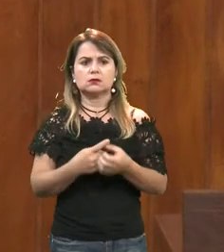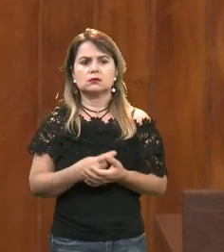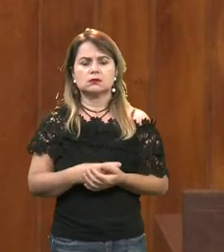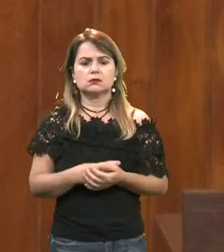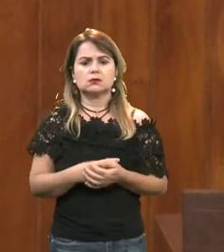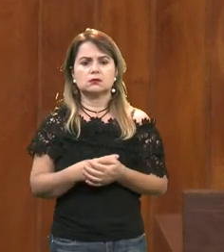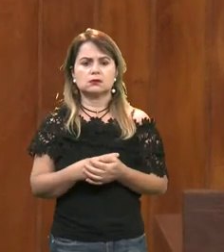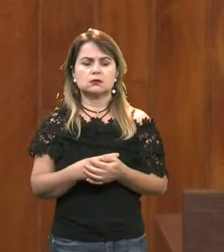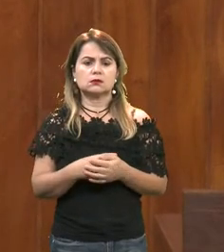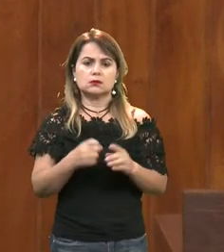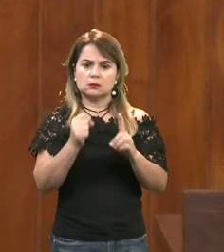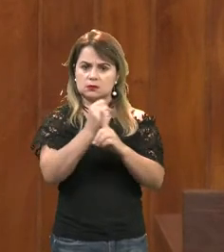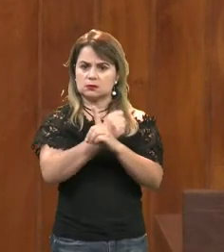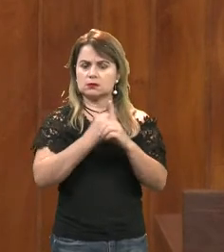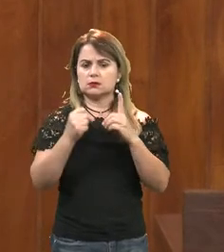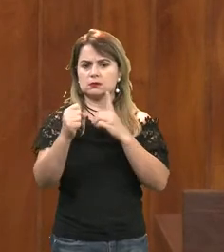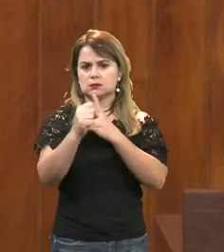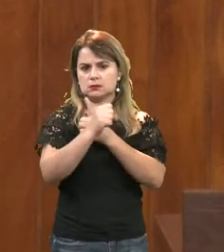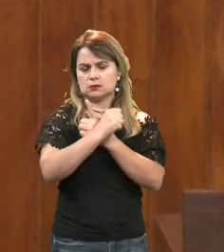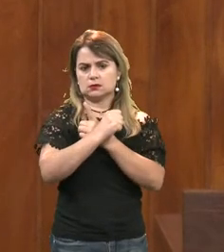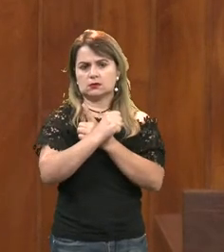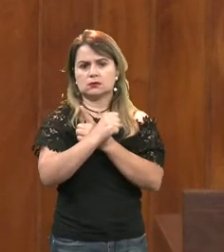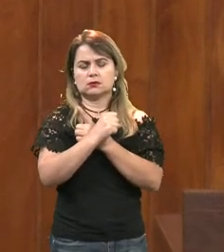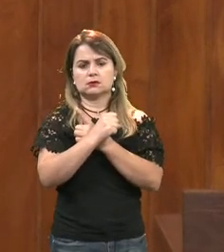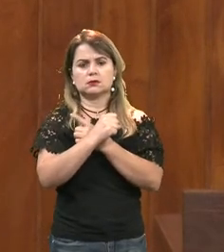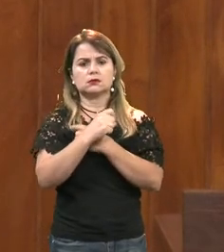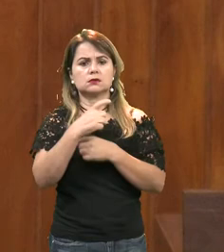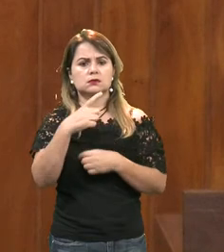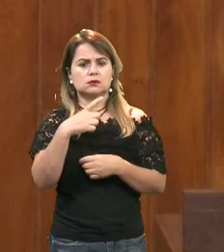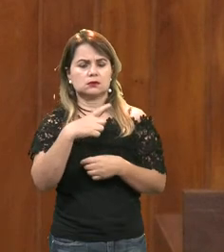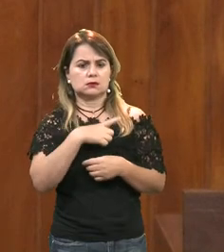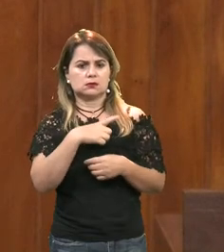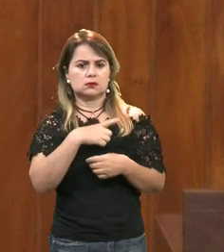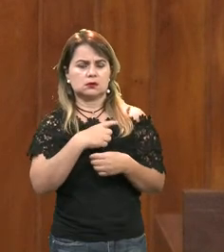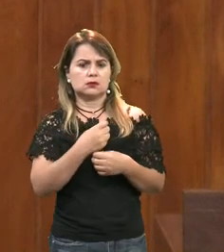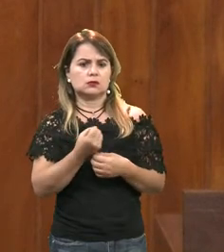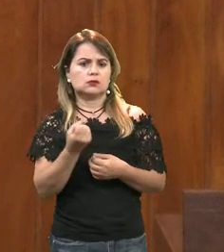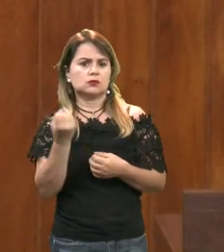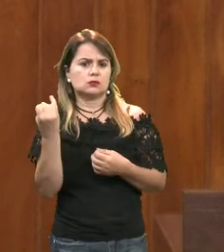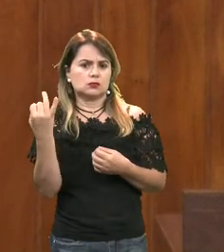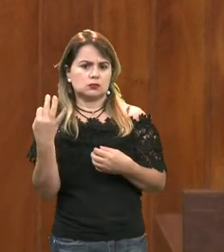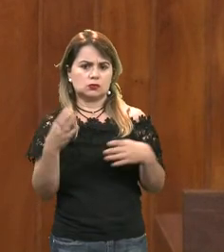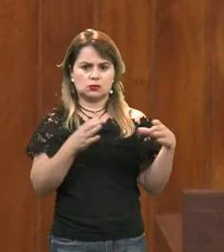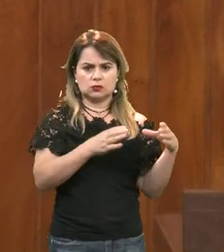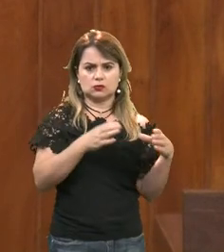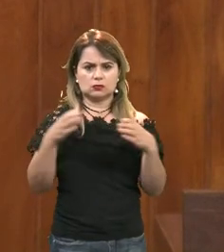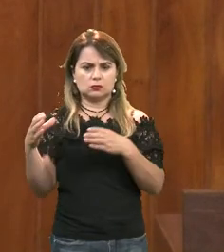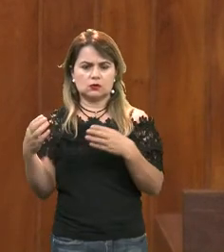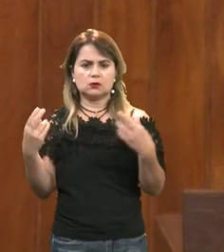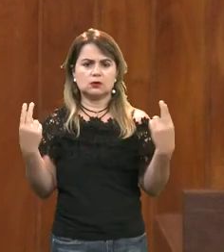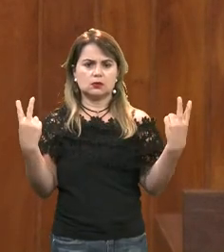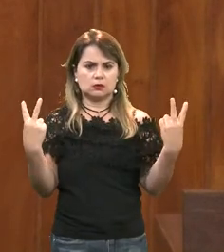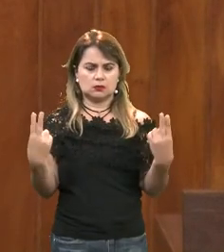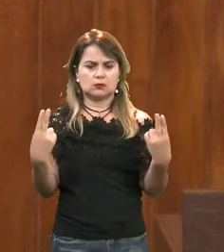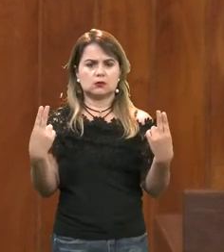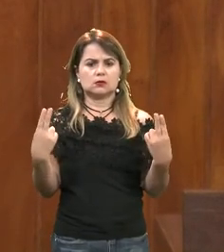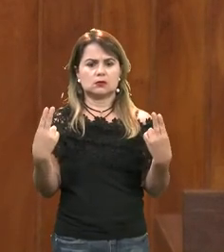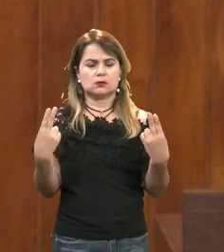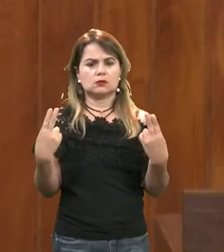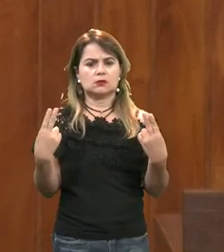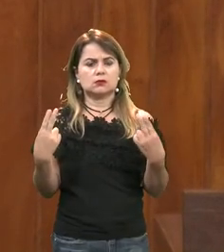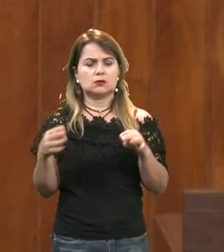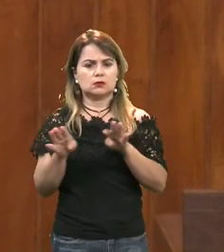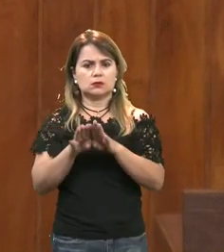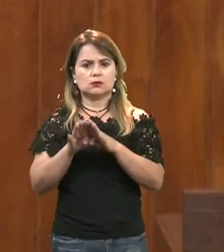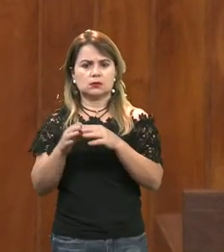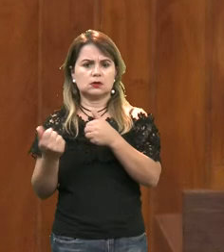A sociedade civil terá paritariamente o mesmo número de representantes, titulares e respectivos